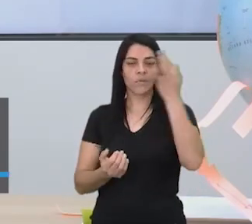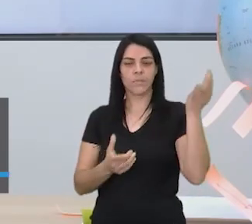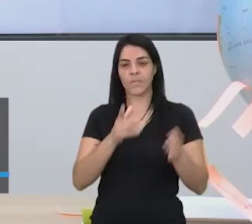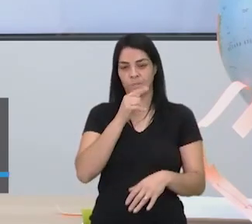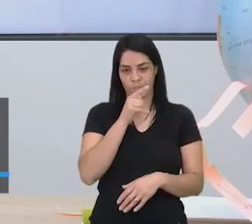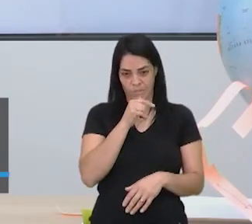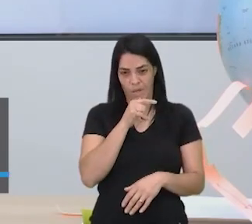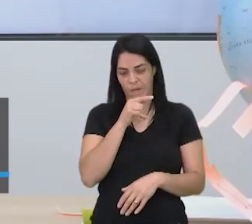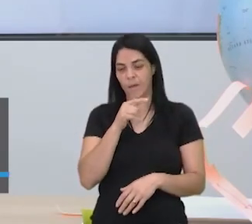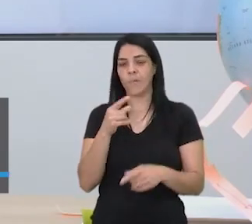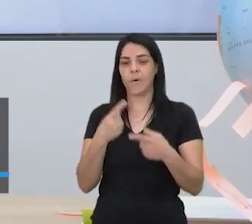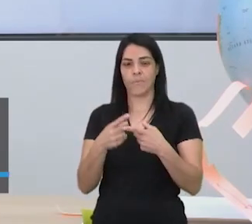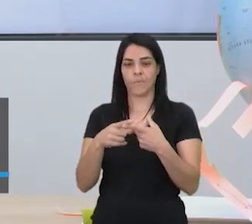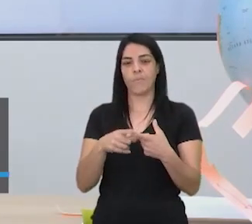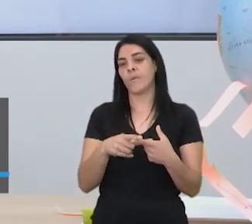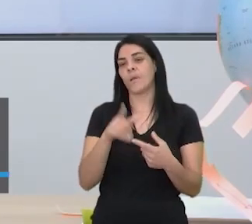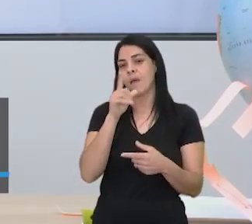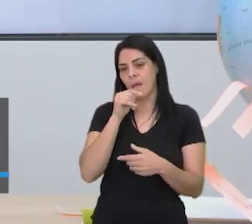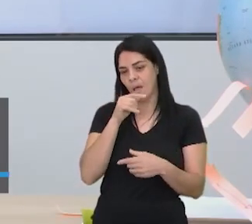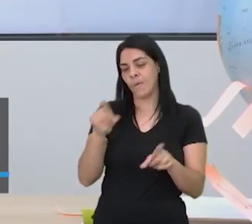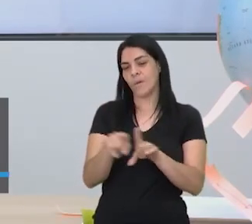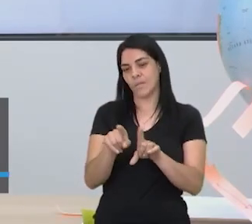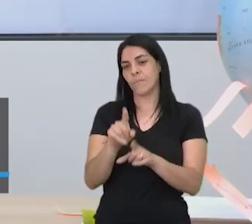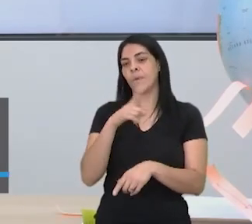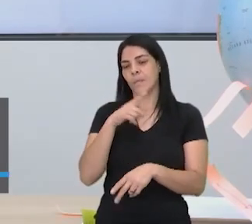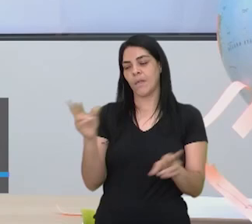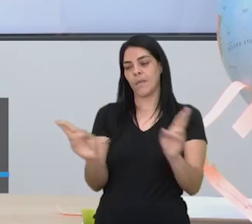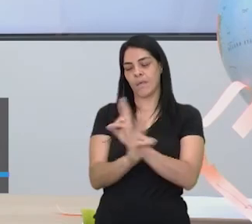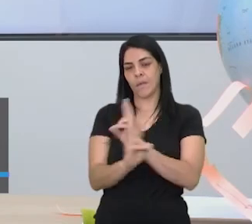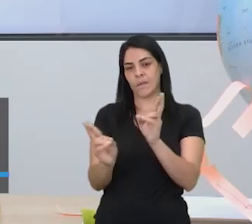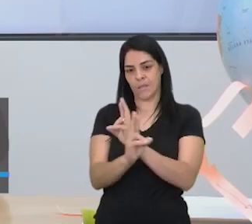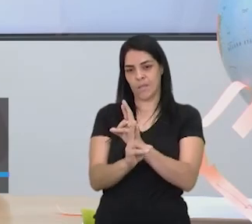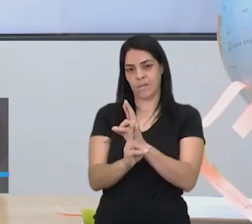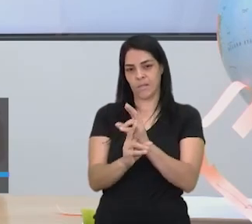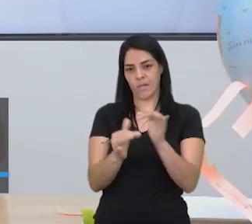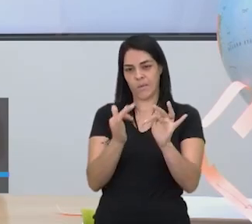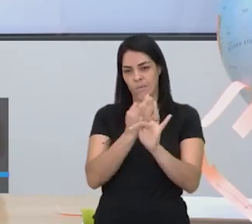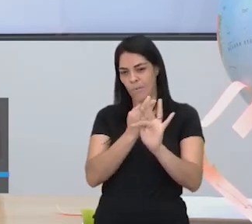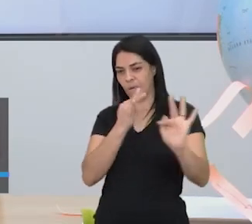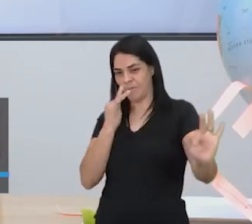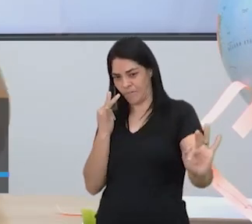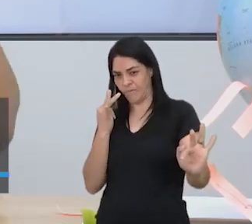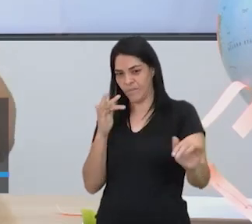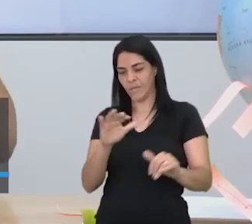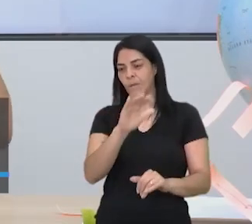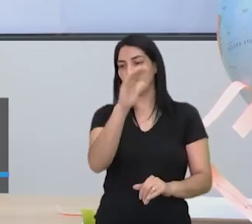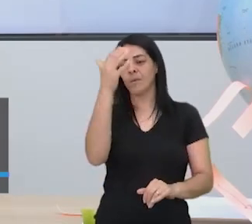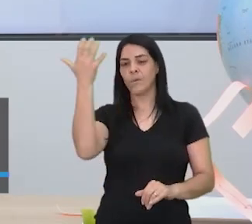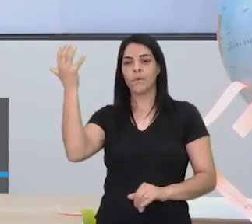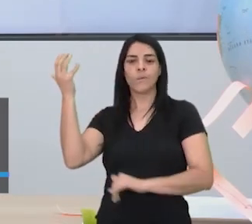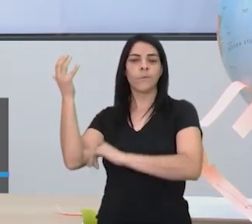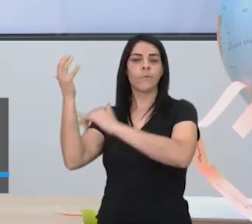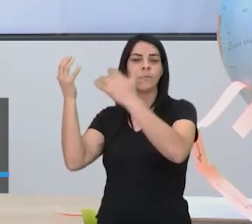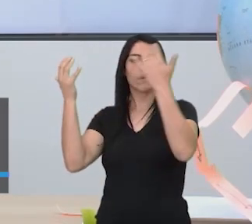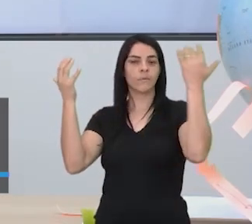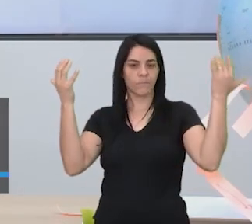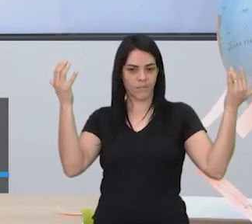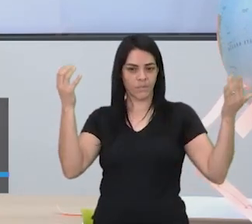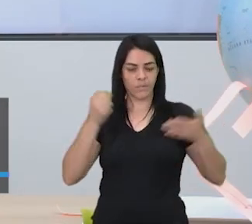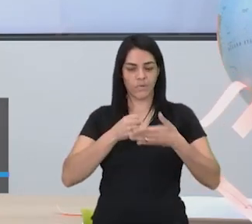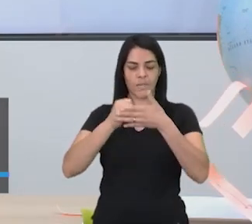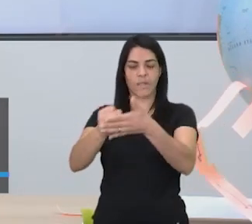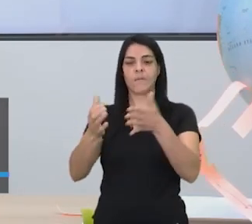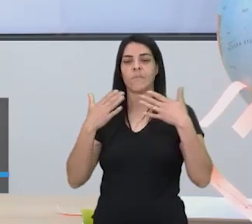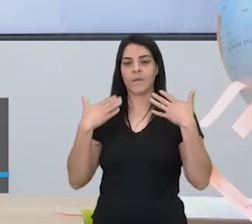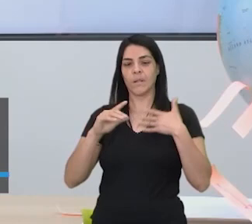calor específico alto. Olha a outra relação aí com a física trazendo e com o meio ambiente, e leva calor aí para outras